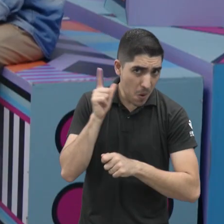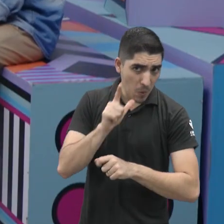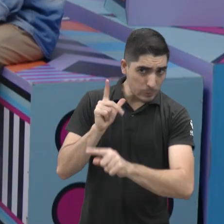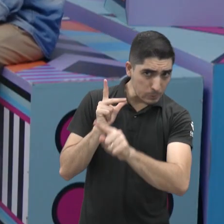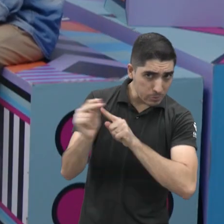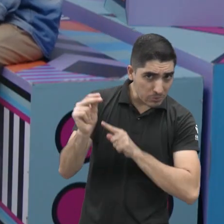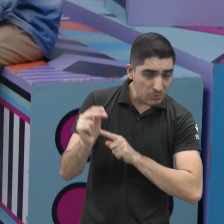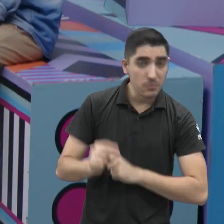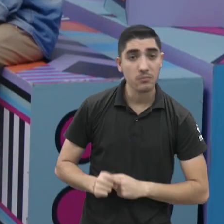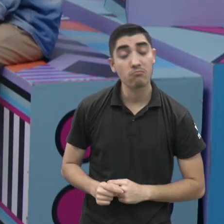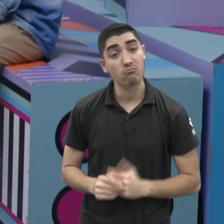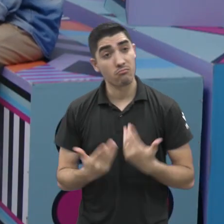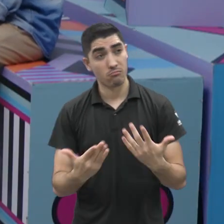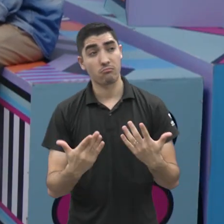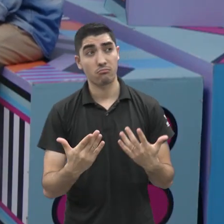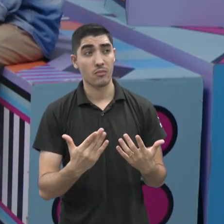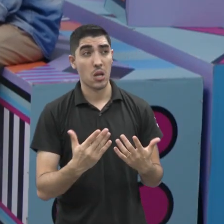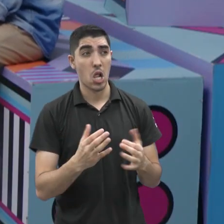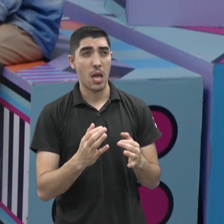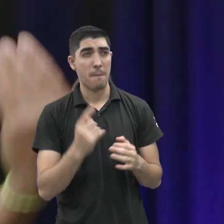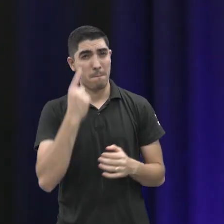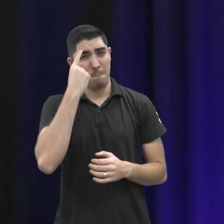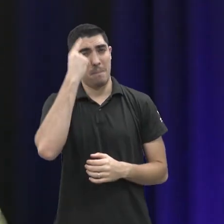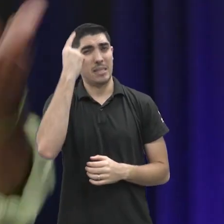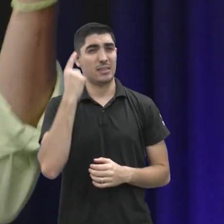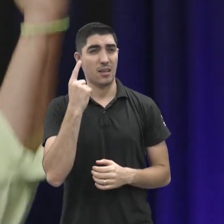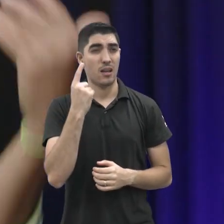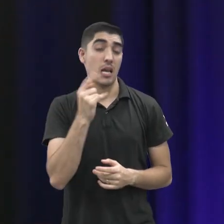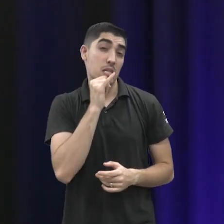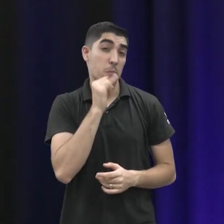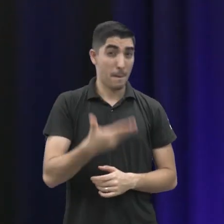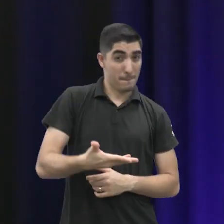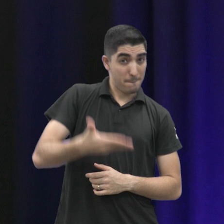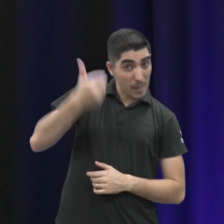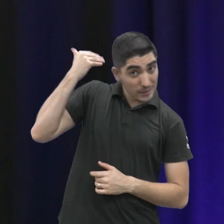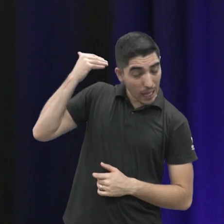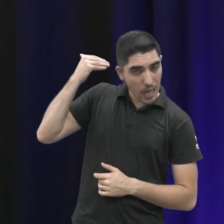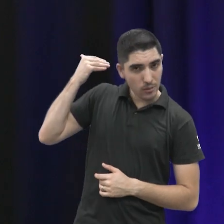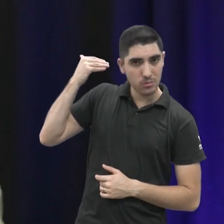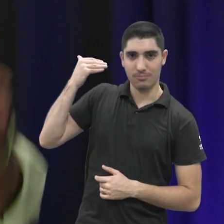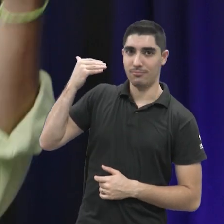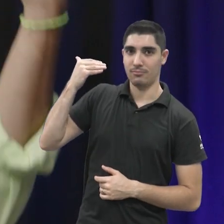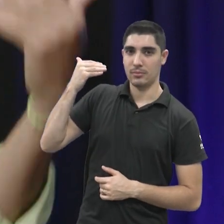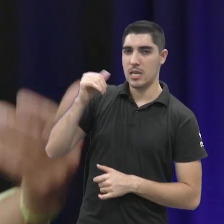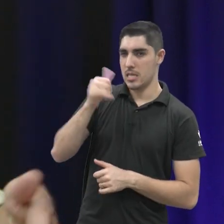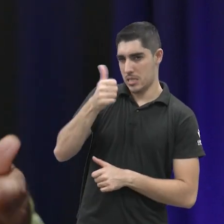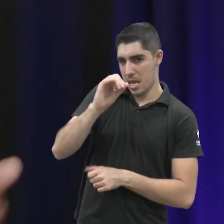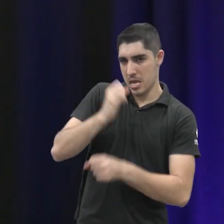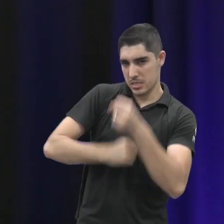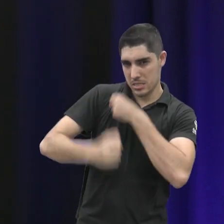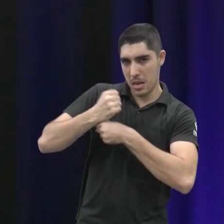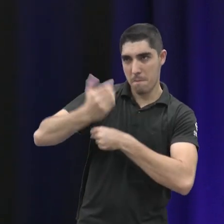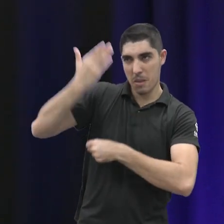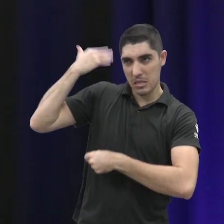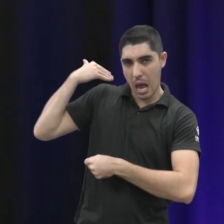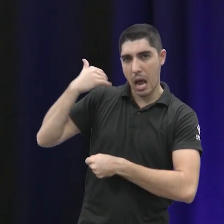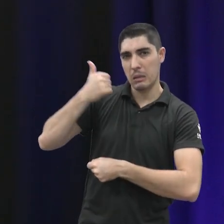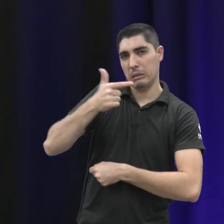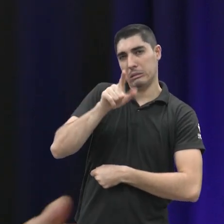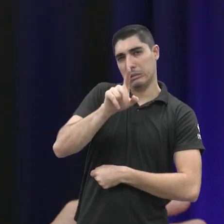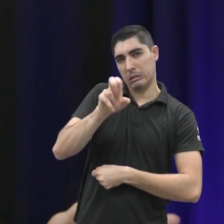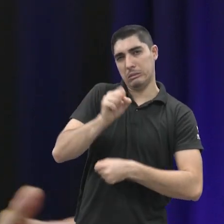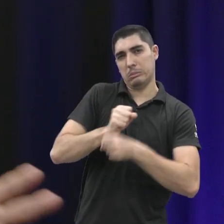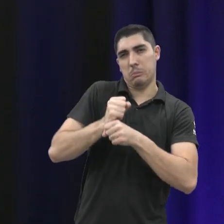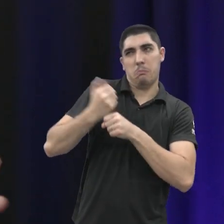estamos tão distante assim quanto estivemos no passado, né, 10 anos atrás, 15 anos atrás. Então,